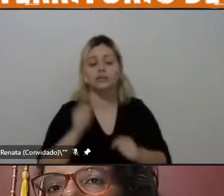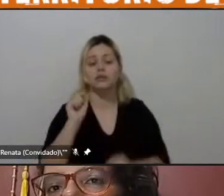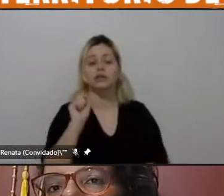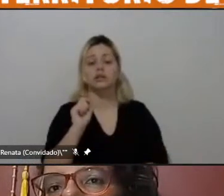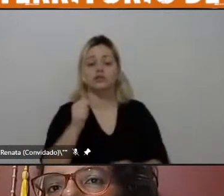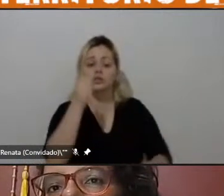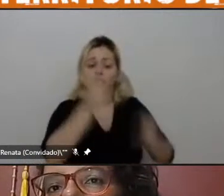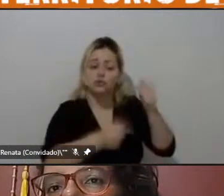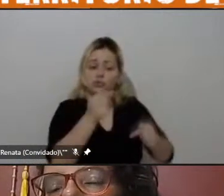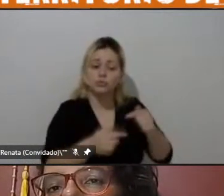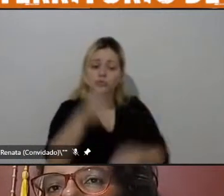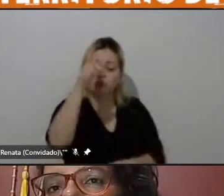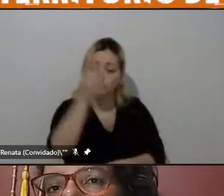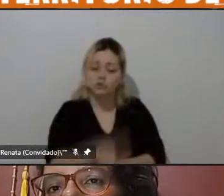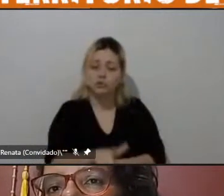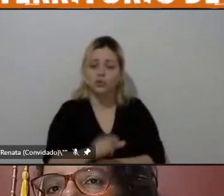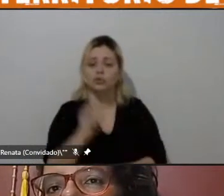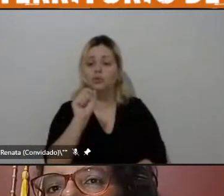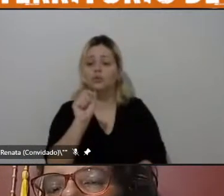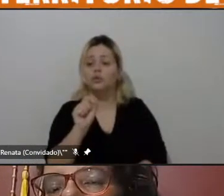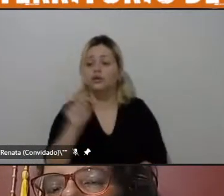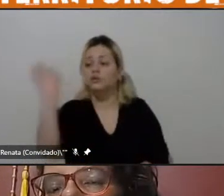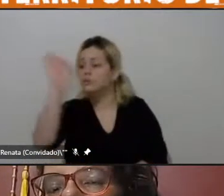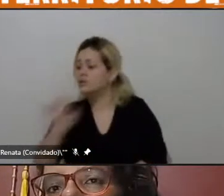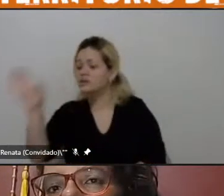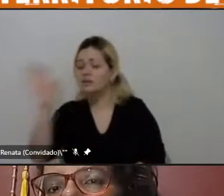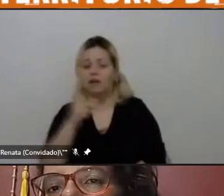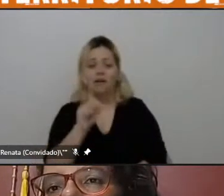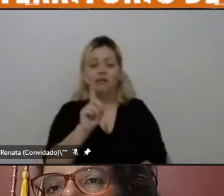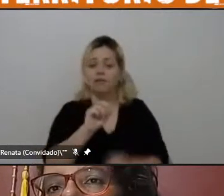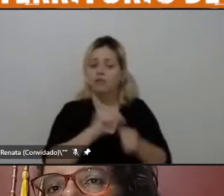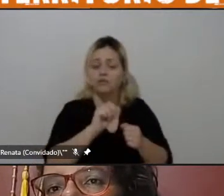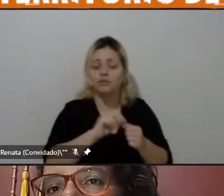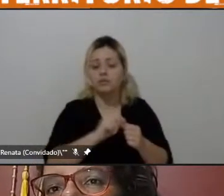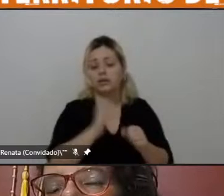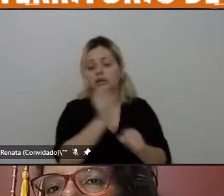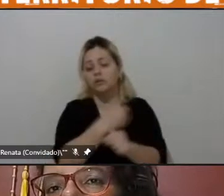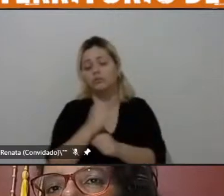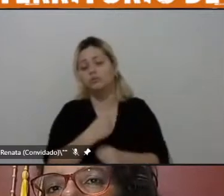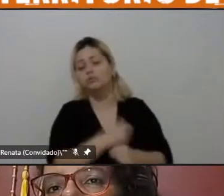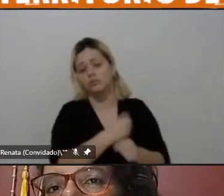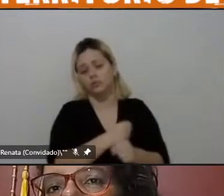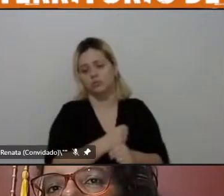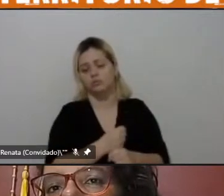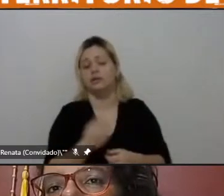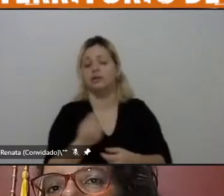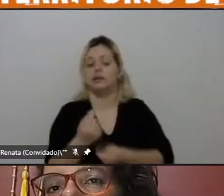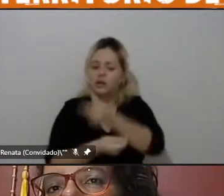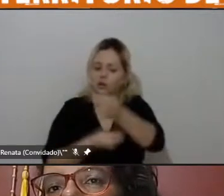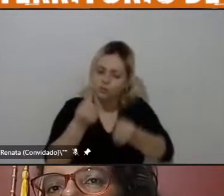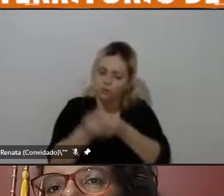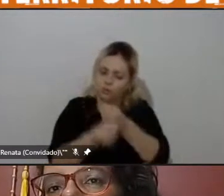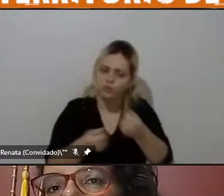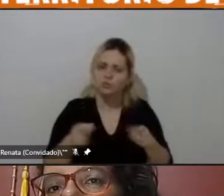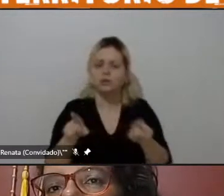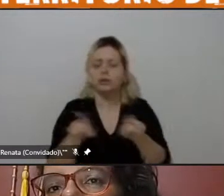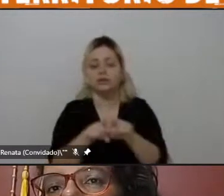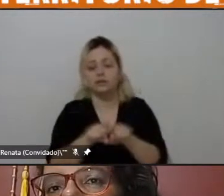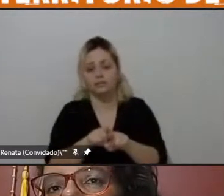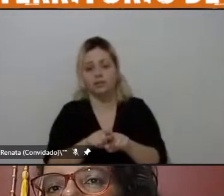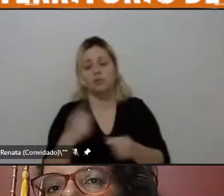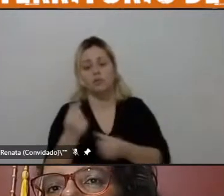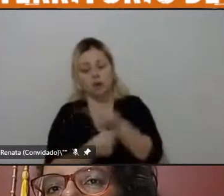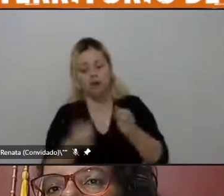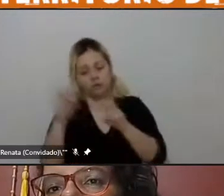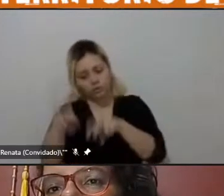em pauta, e o Estado não fez, das reformas da produção, e aí sim, da economia, né, de uma reforma